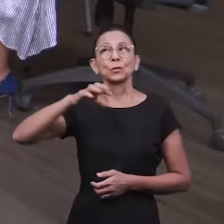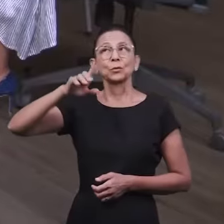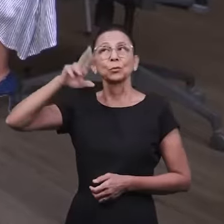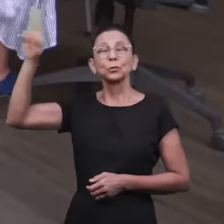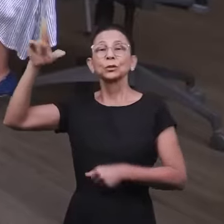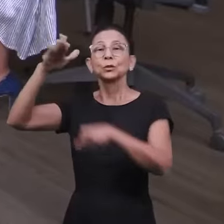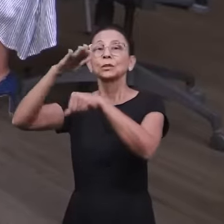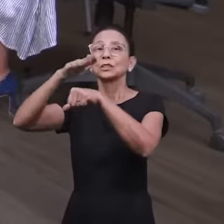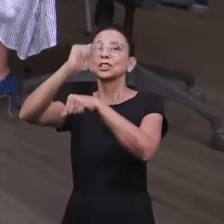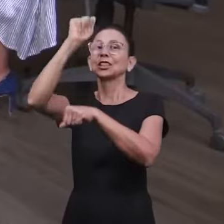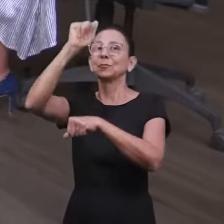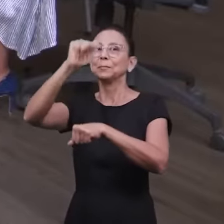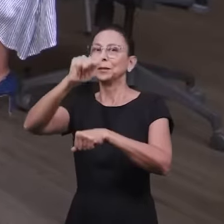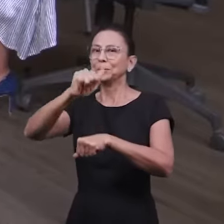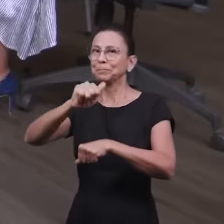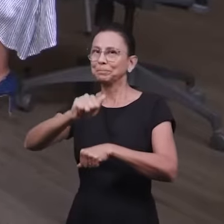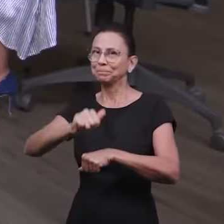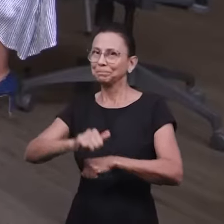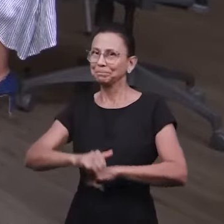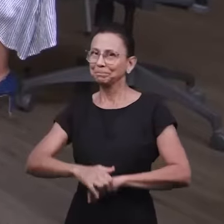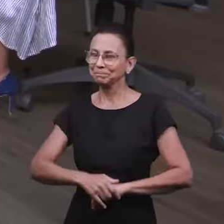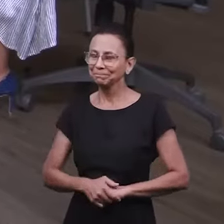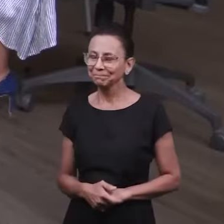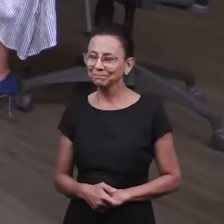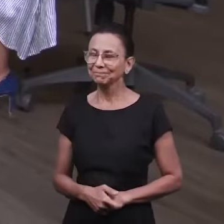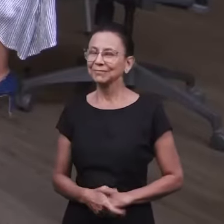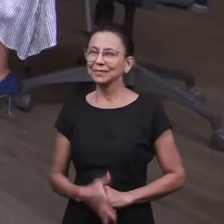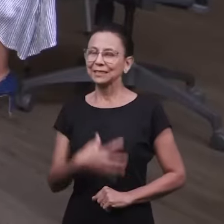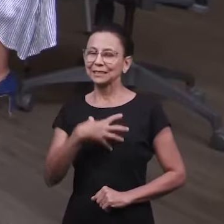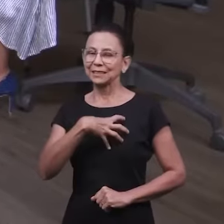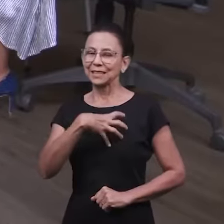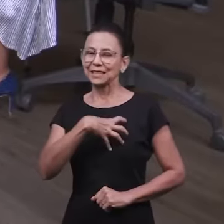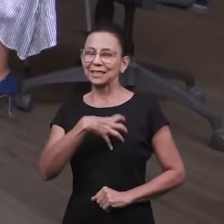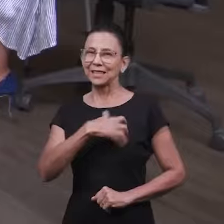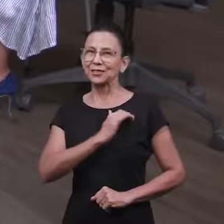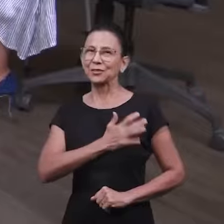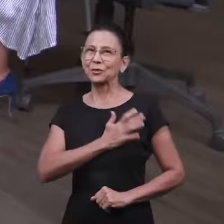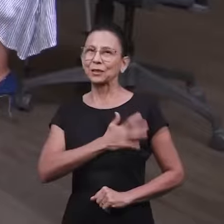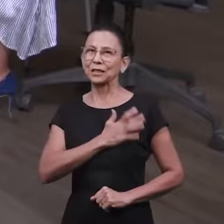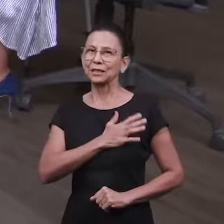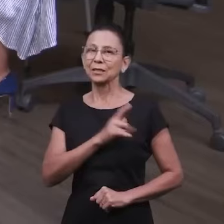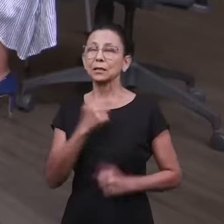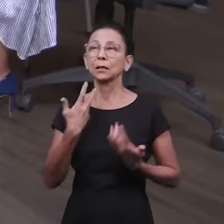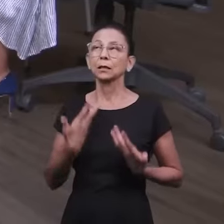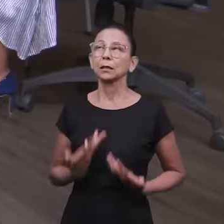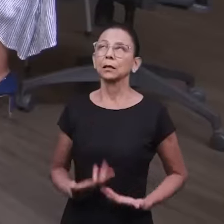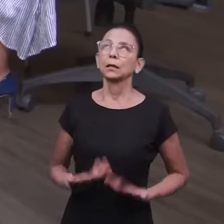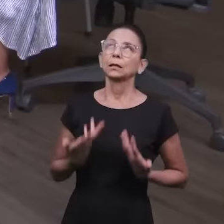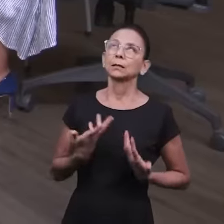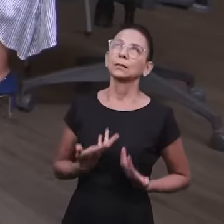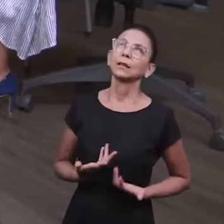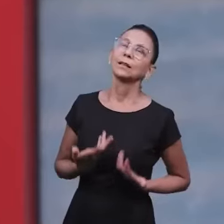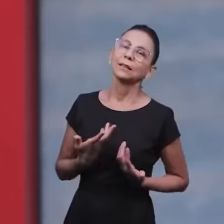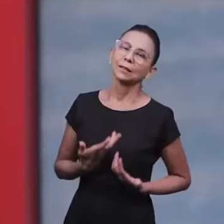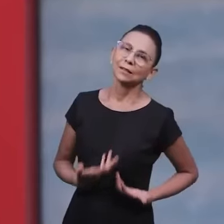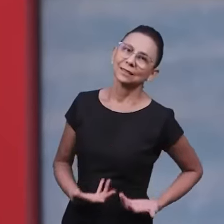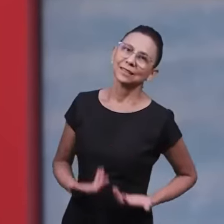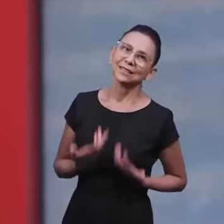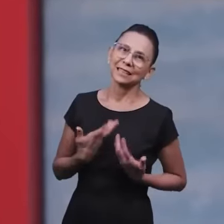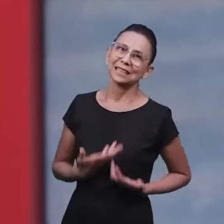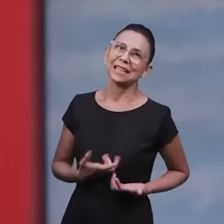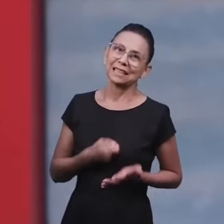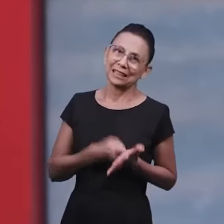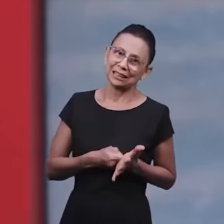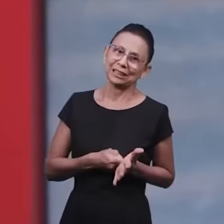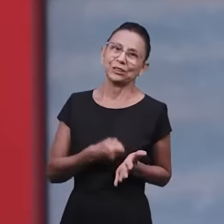faz isso. Porque o chamado é maior que a vida, o chamado arde no coração. Você está ali, está cansado, eu quero, aquilo